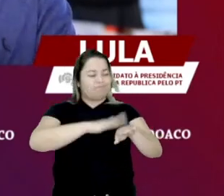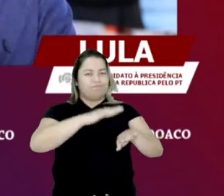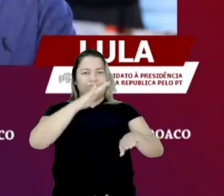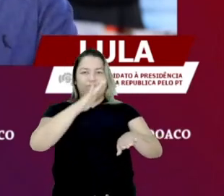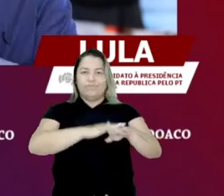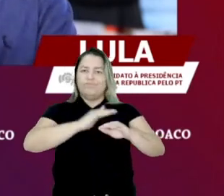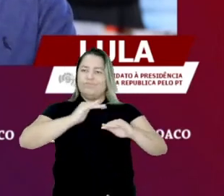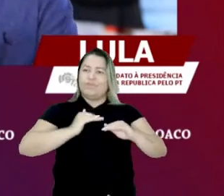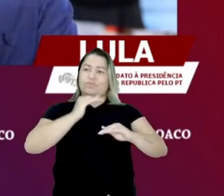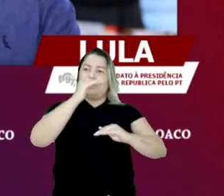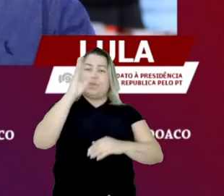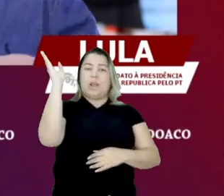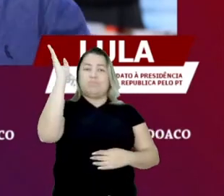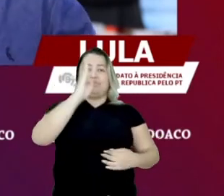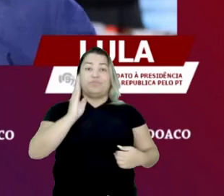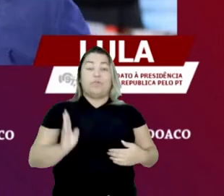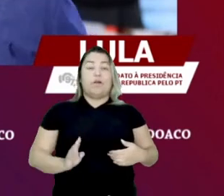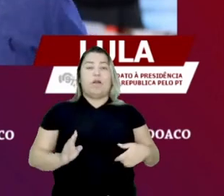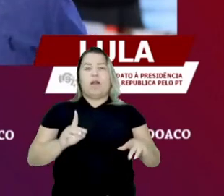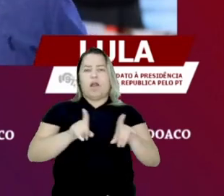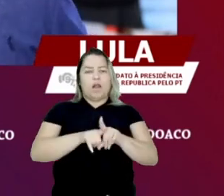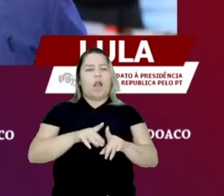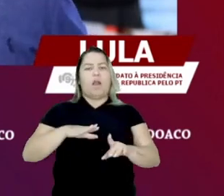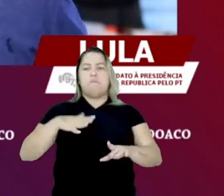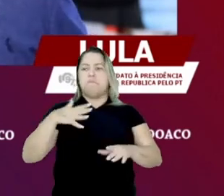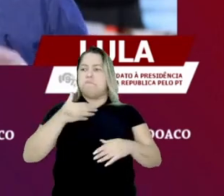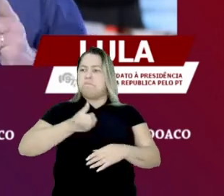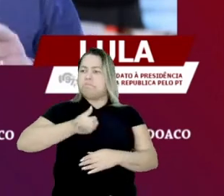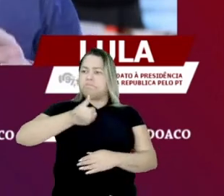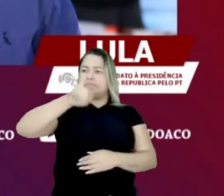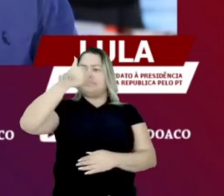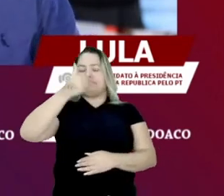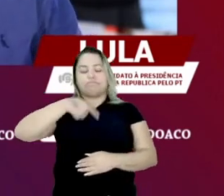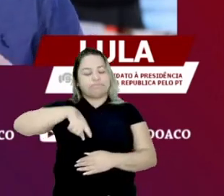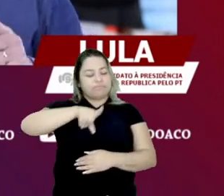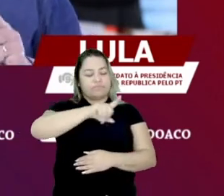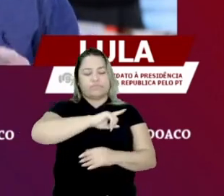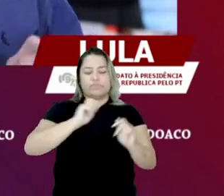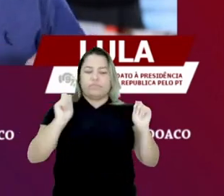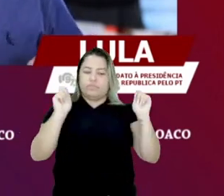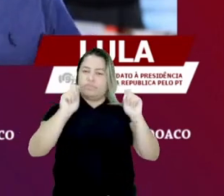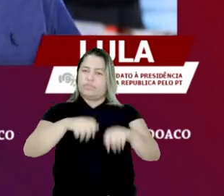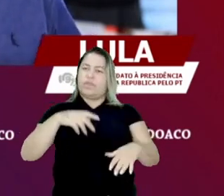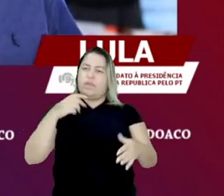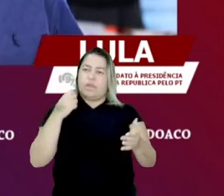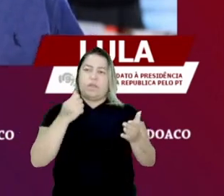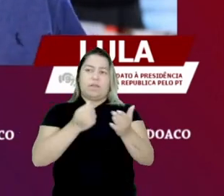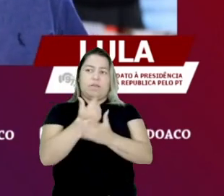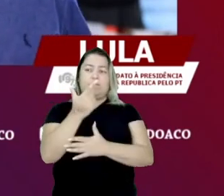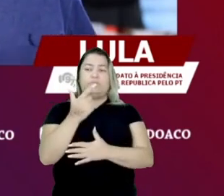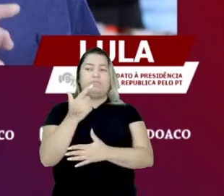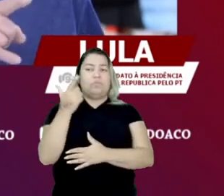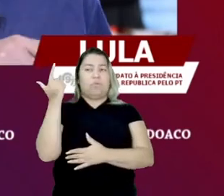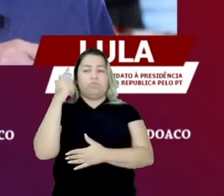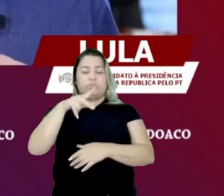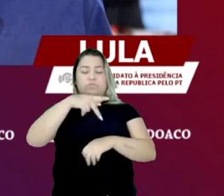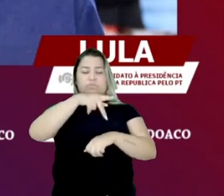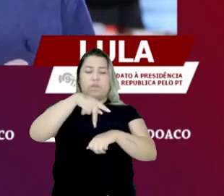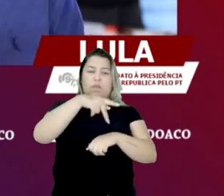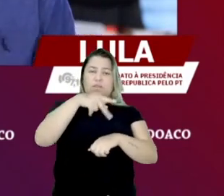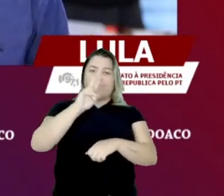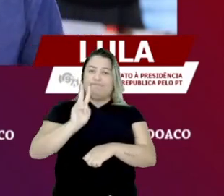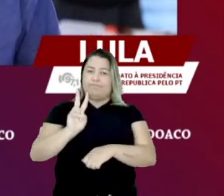a gasolina, o óleo diesel e o gás a preço nacional. Vocês vão ver que toda essa briga da redução do